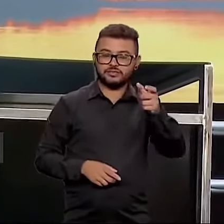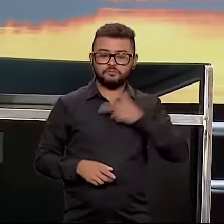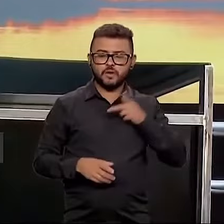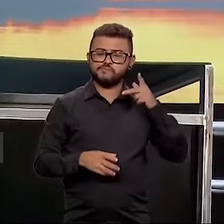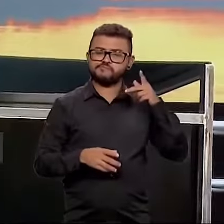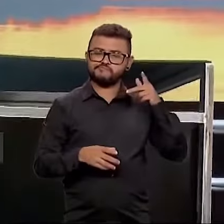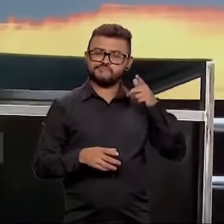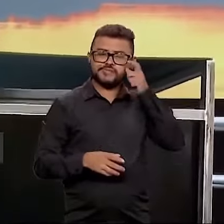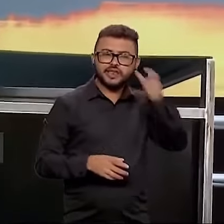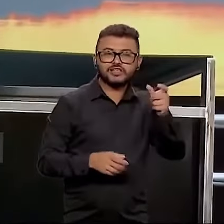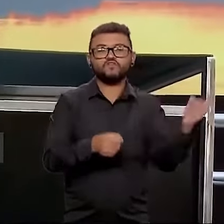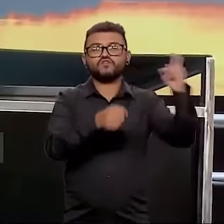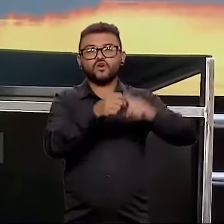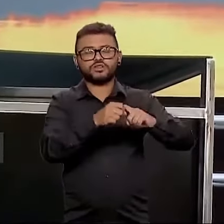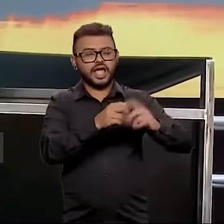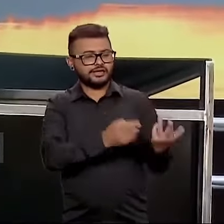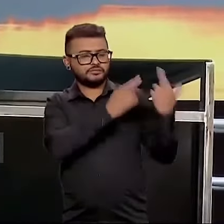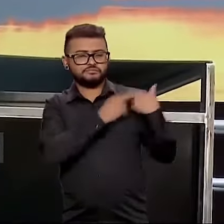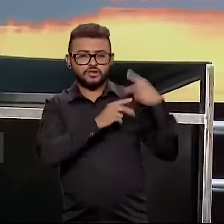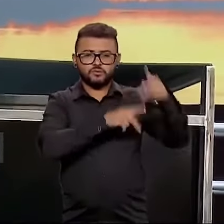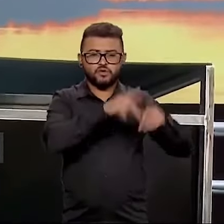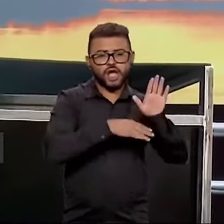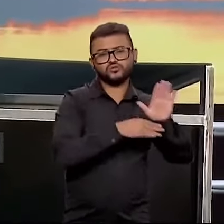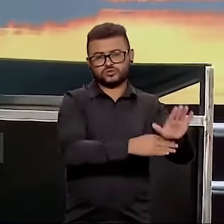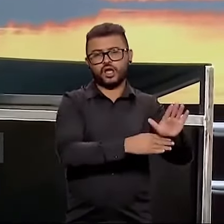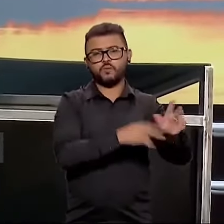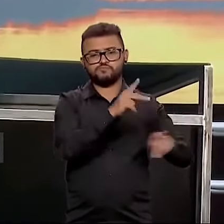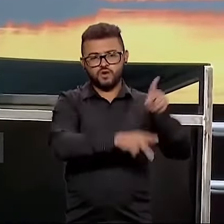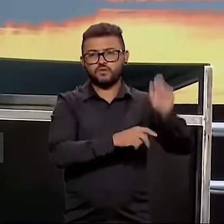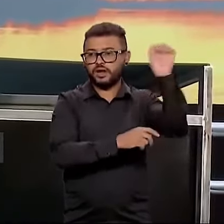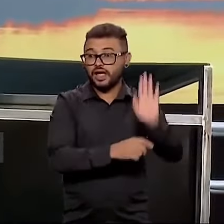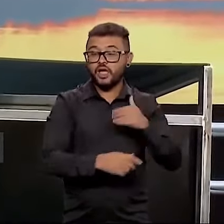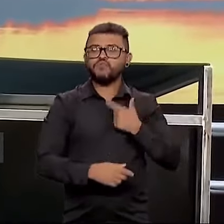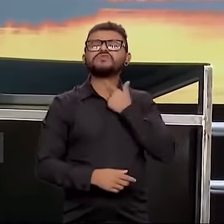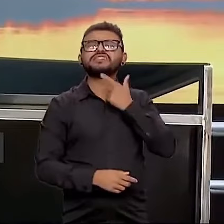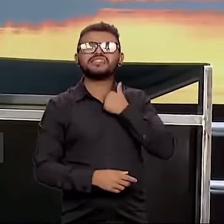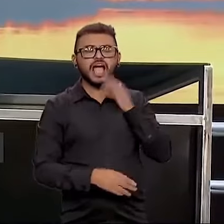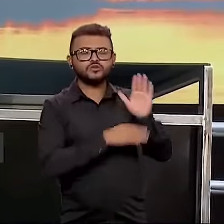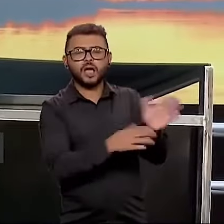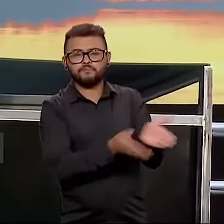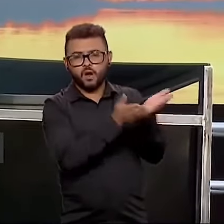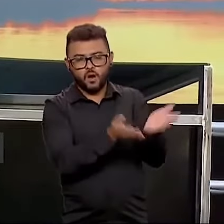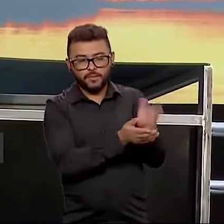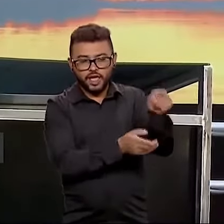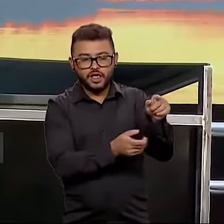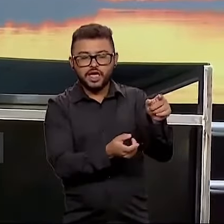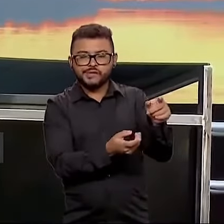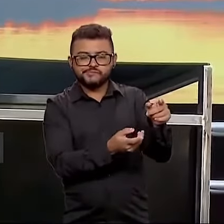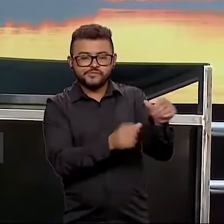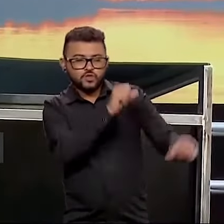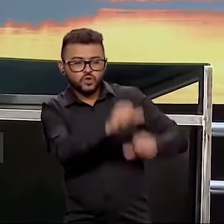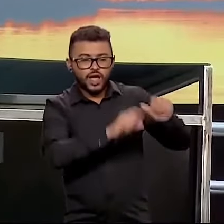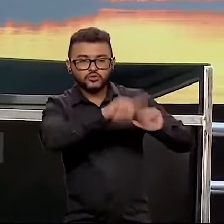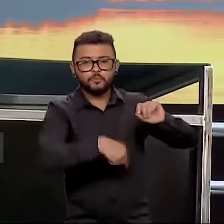minha causa é recuperar a dignidade do povo brasileiro. A minha causa é ajudar o povo pobre a ser respeitado e